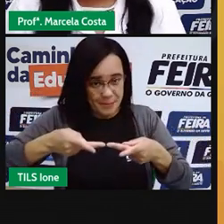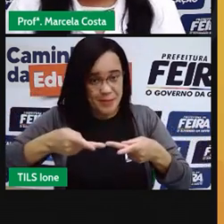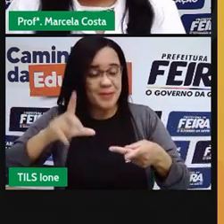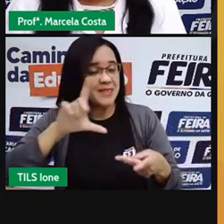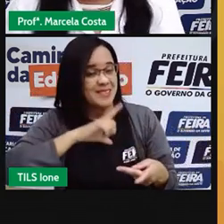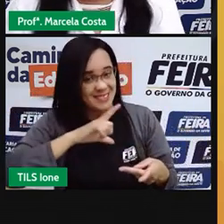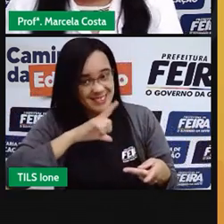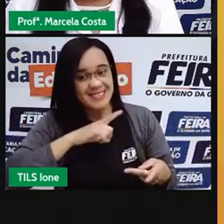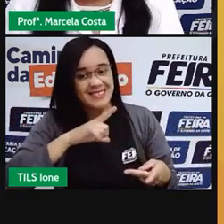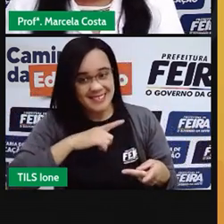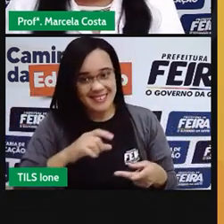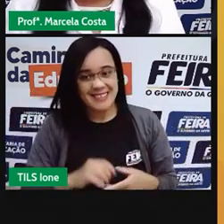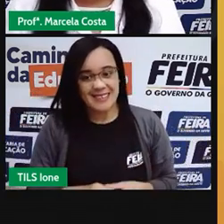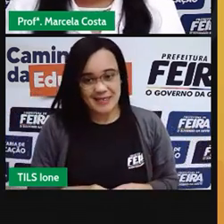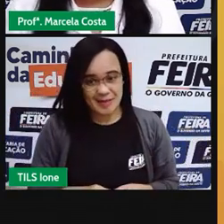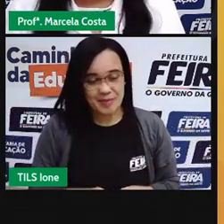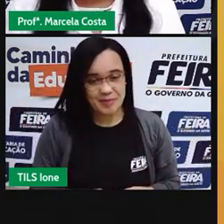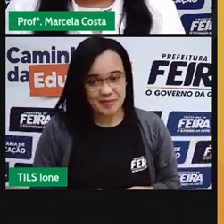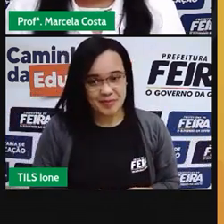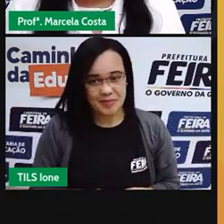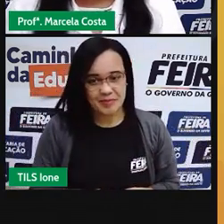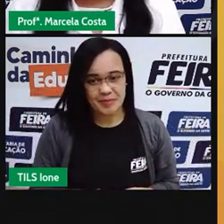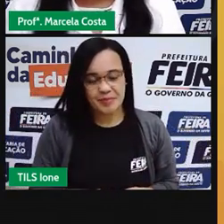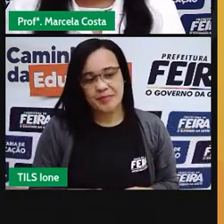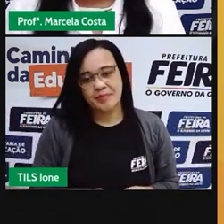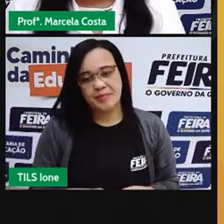triângulo. Olha só.